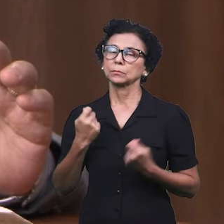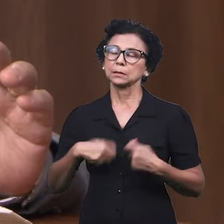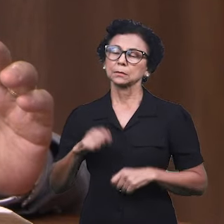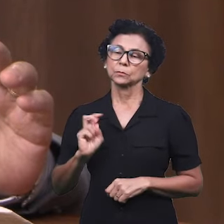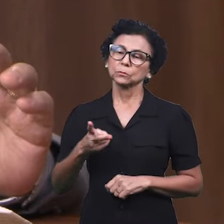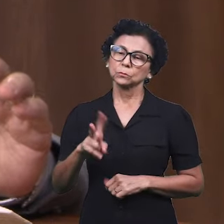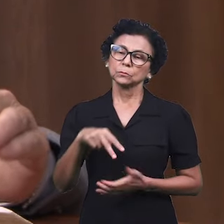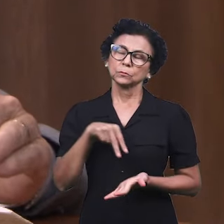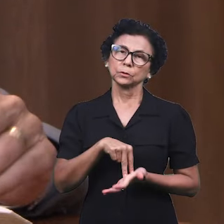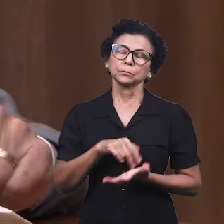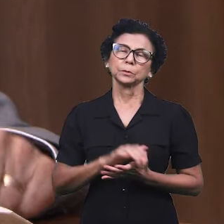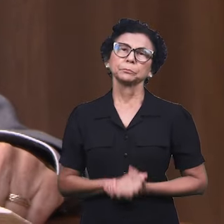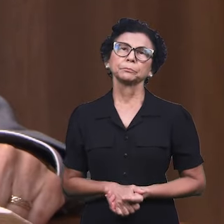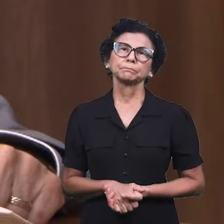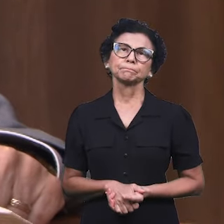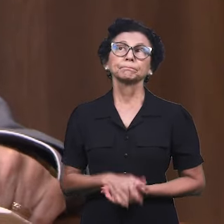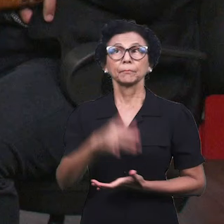fé.